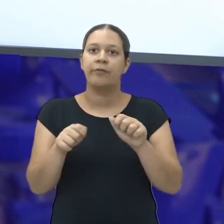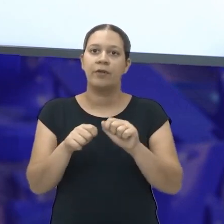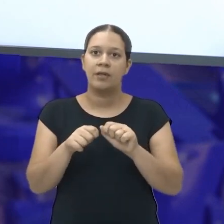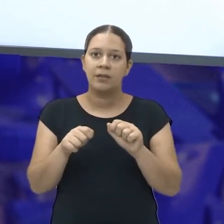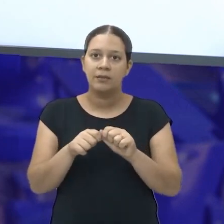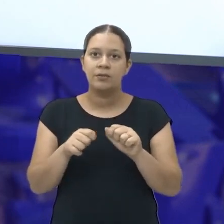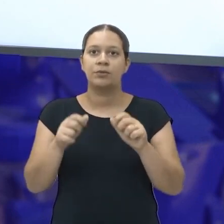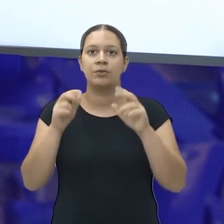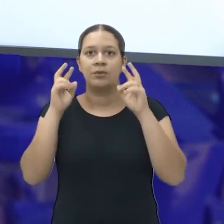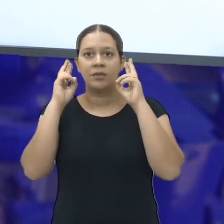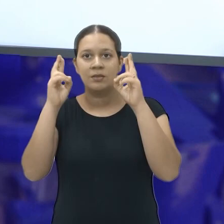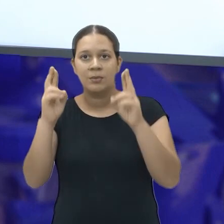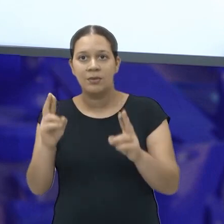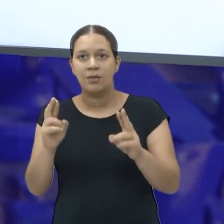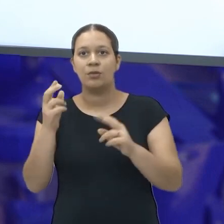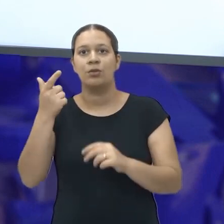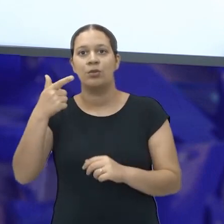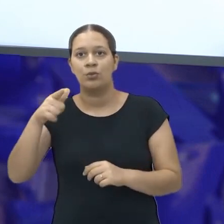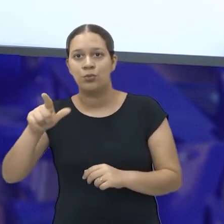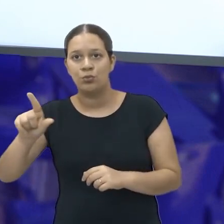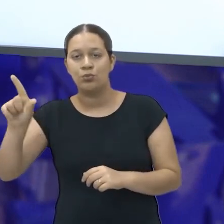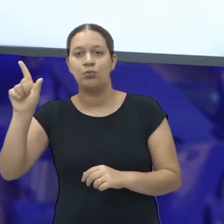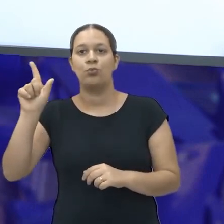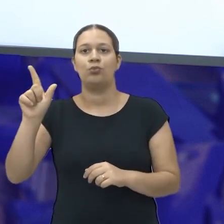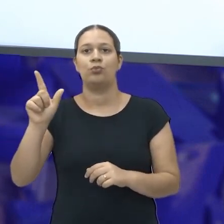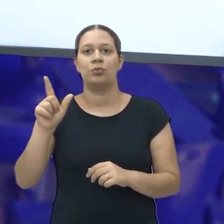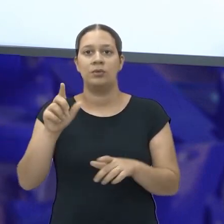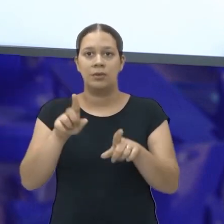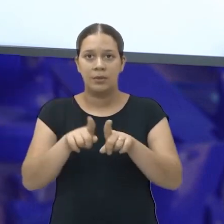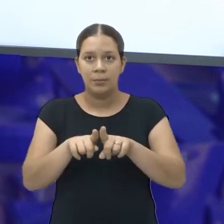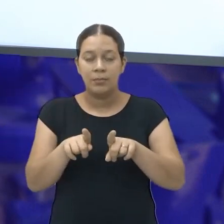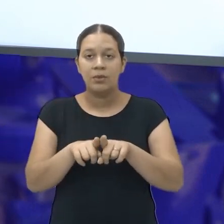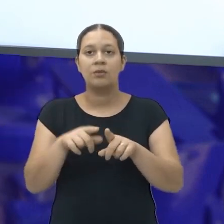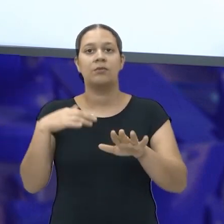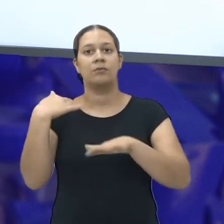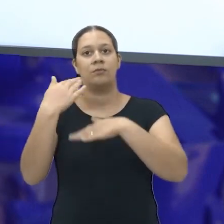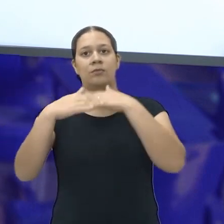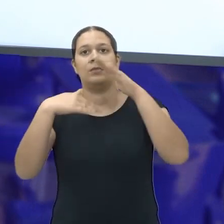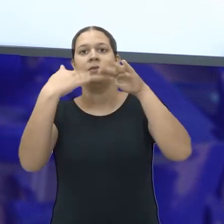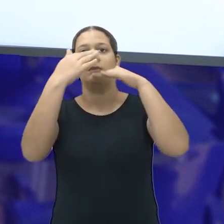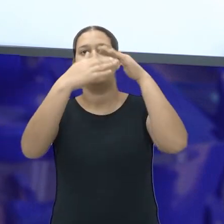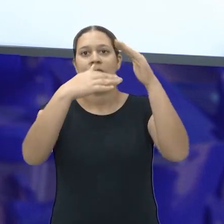principalmente de respeitar os outros, de respeitar os direitos dos outros, a gente vai evoluir